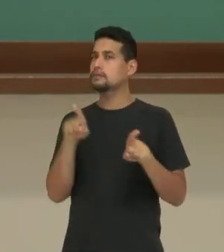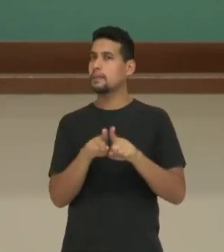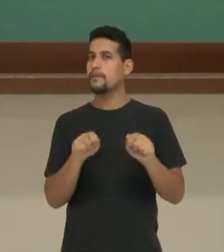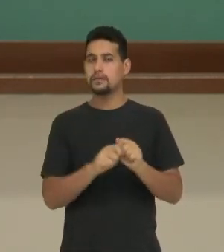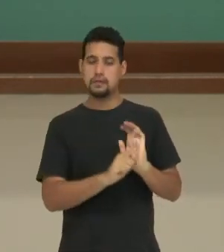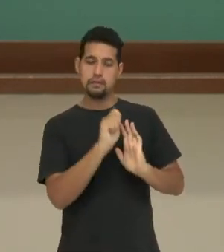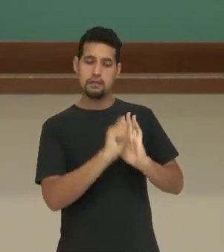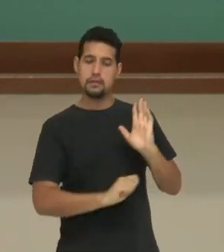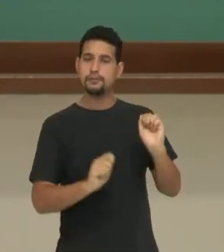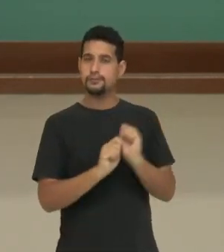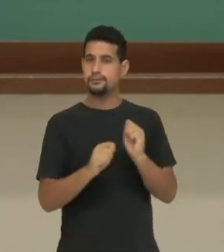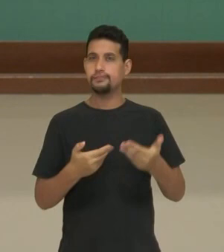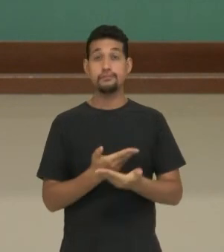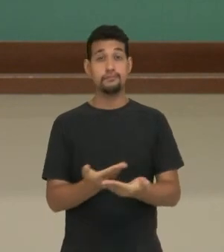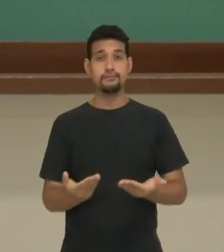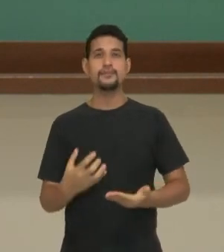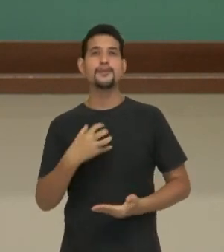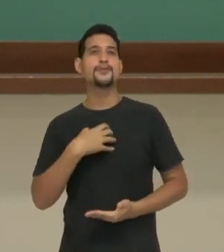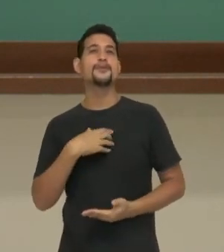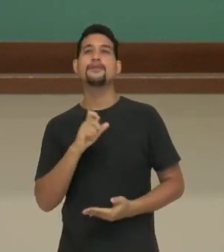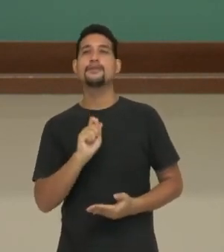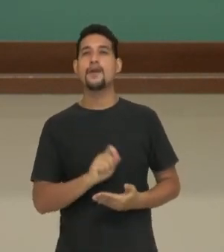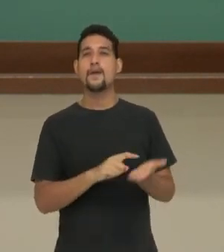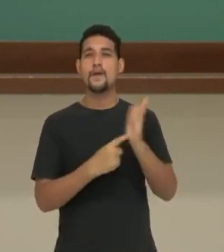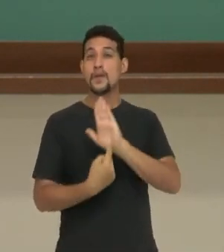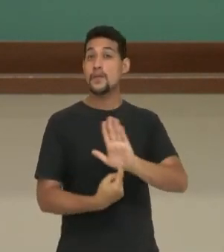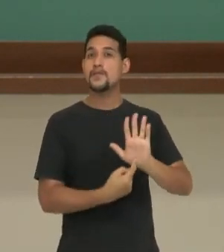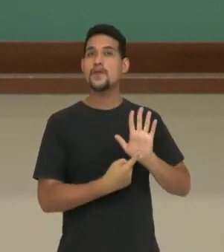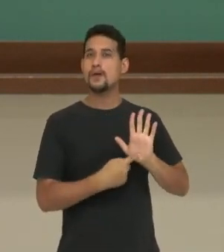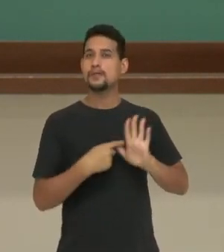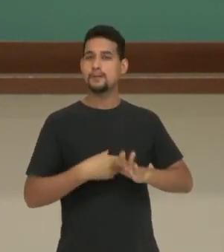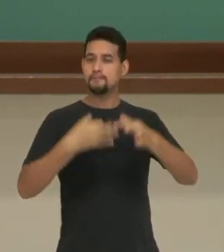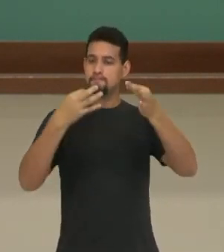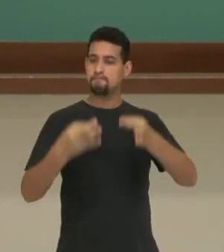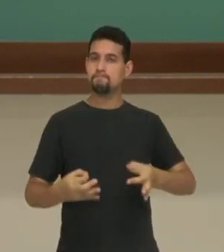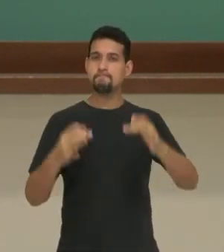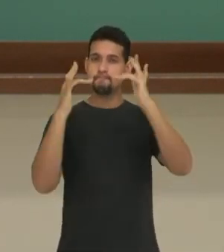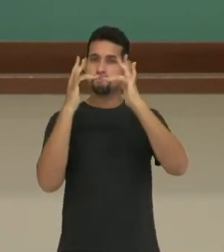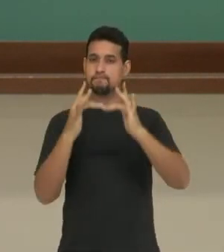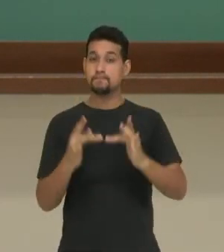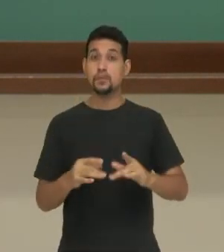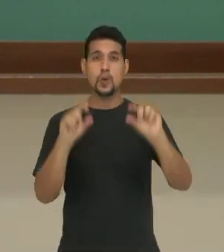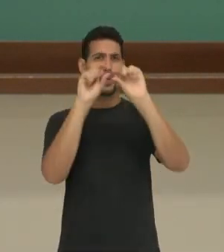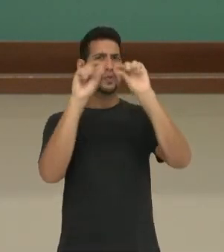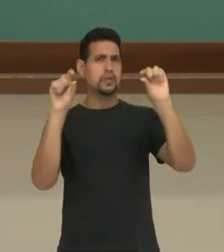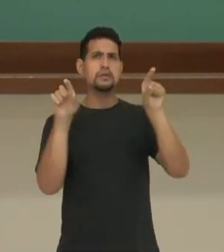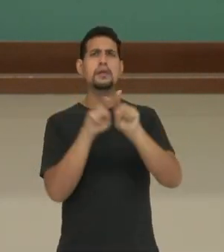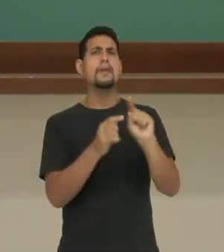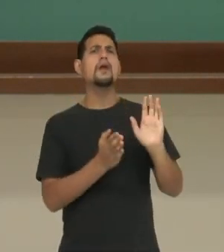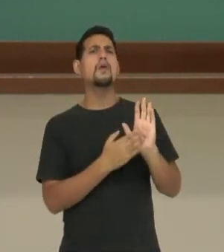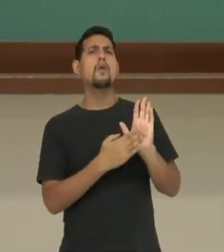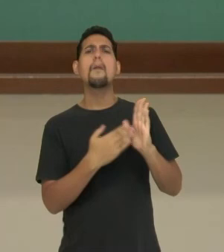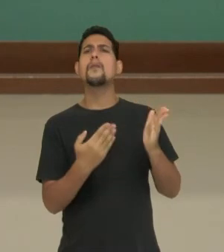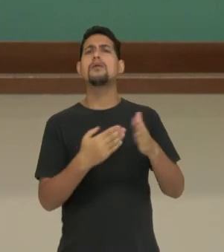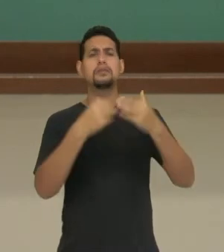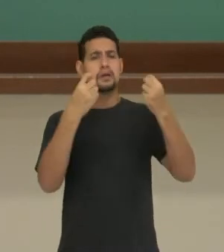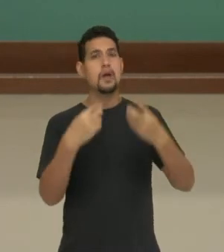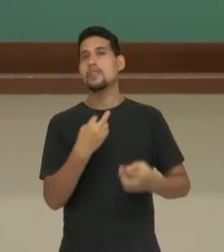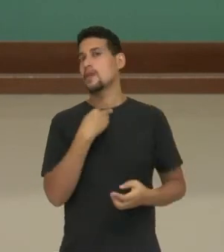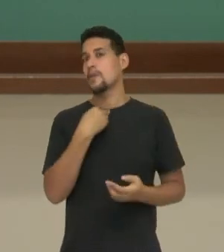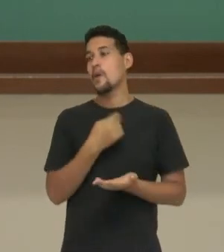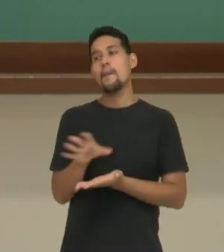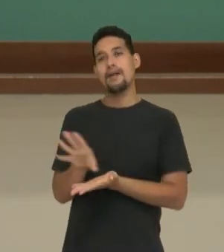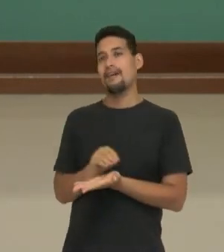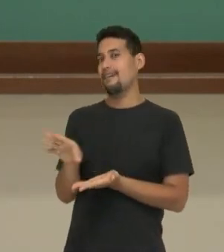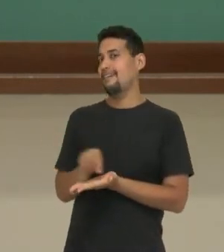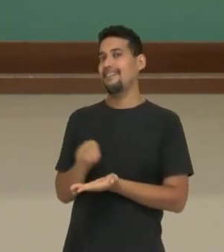de vocês de forma que apresenta ali uma correlação entre título, tema proposto, sem fazer cópias dos textos,